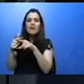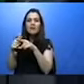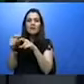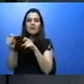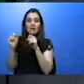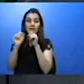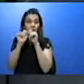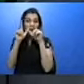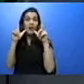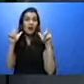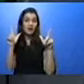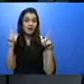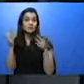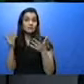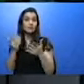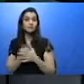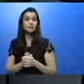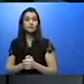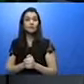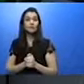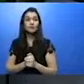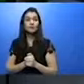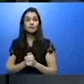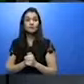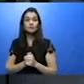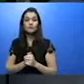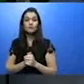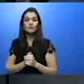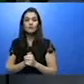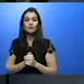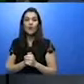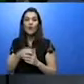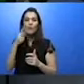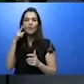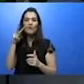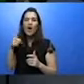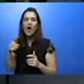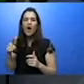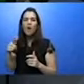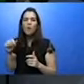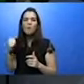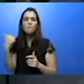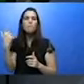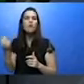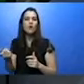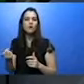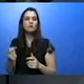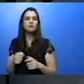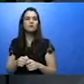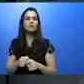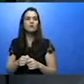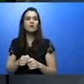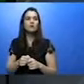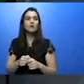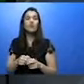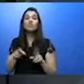que vocês acharem melhor. Vamos lá para a próxima, analisando agora